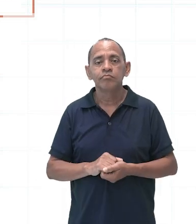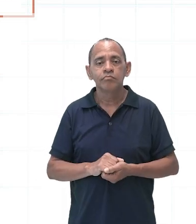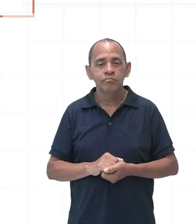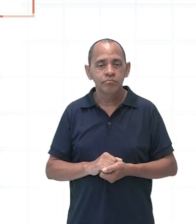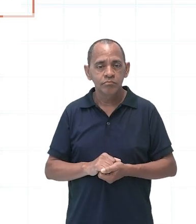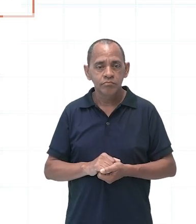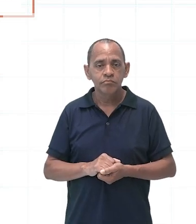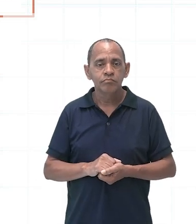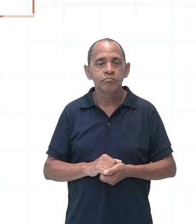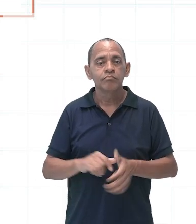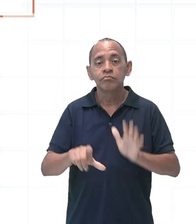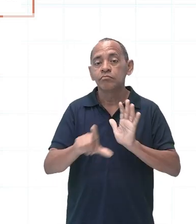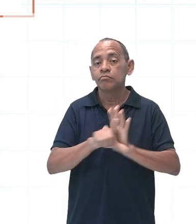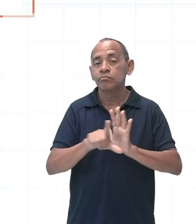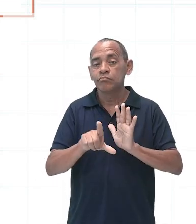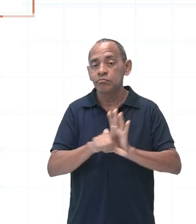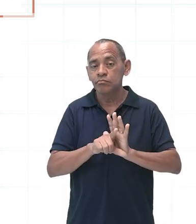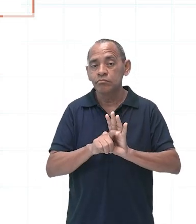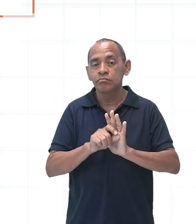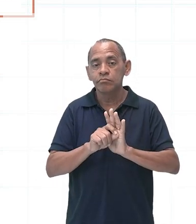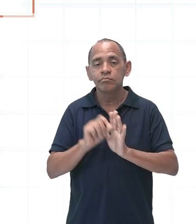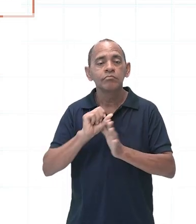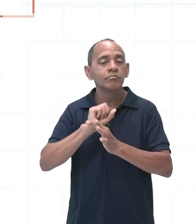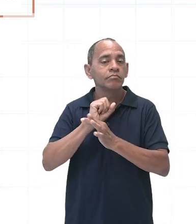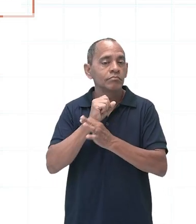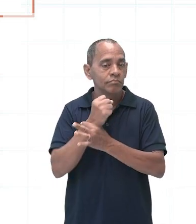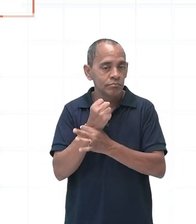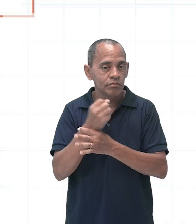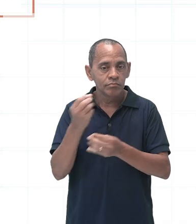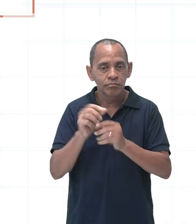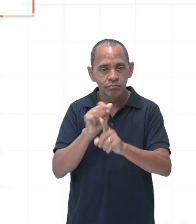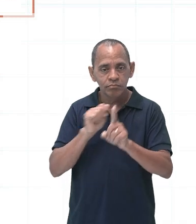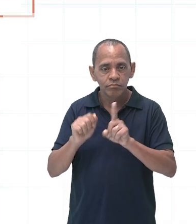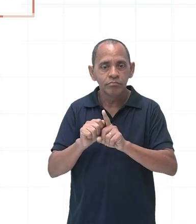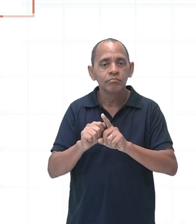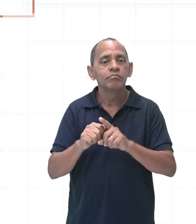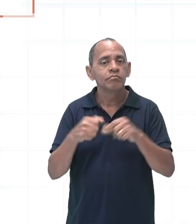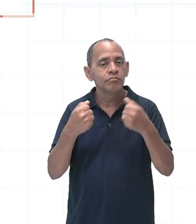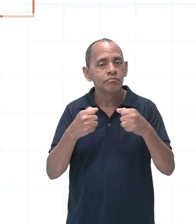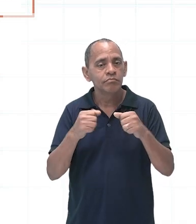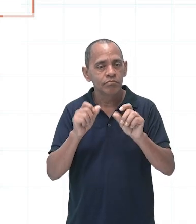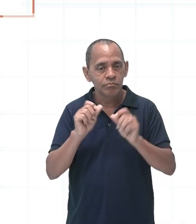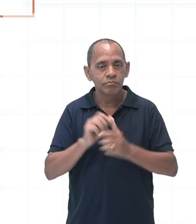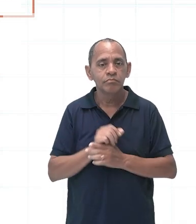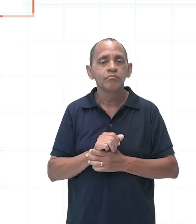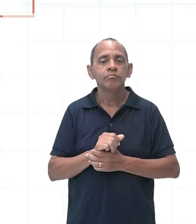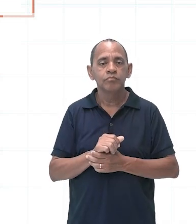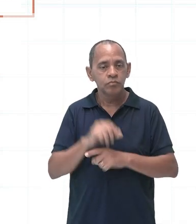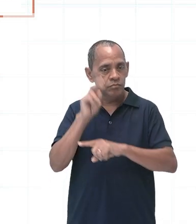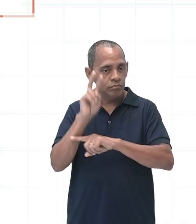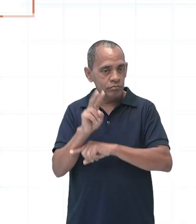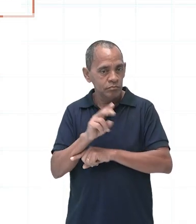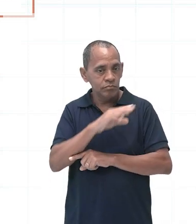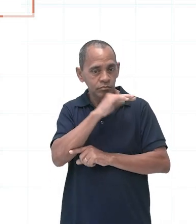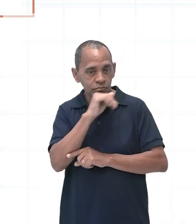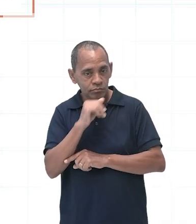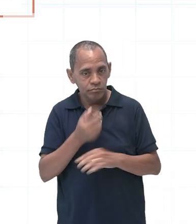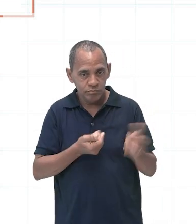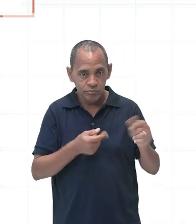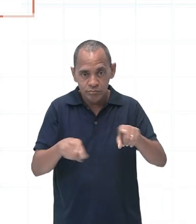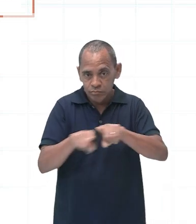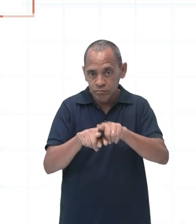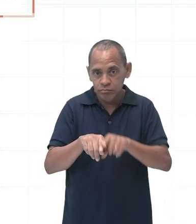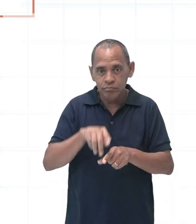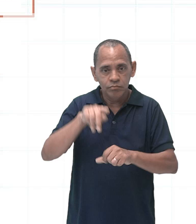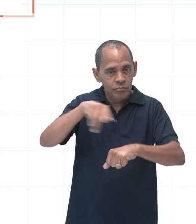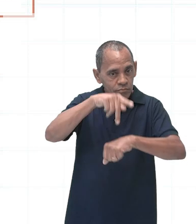providências, né? Então, as leis, aquilo que resguarda e como a sociedade deve resguardar as crianças e adolescentes do